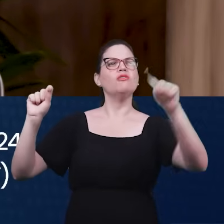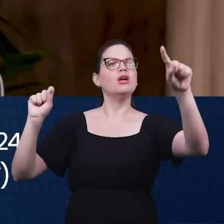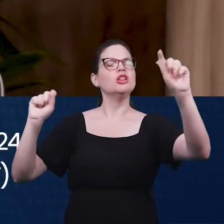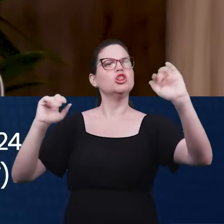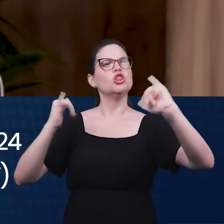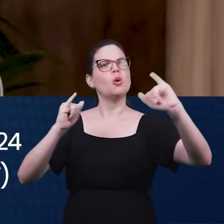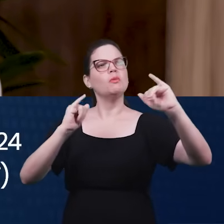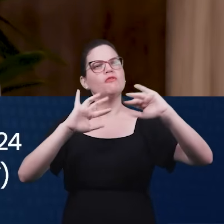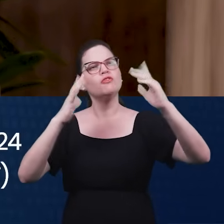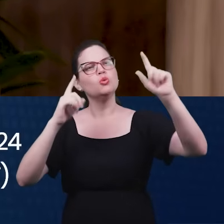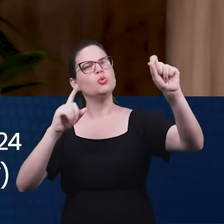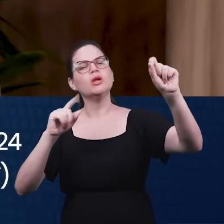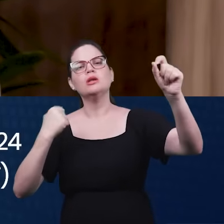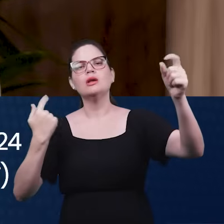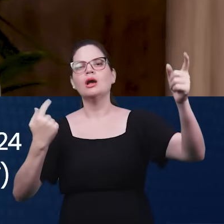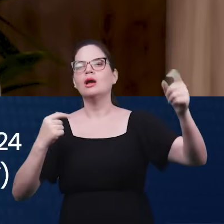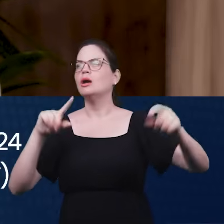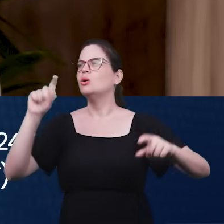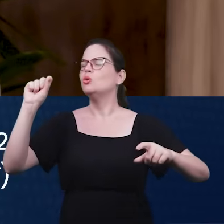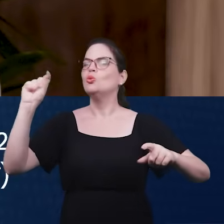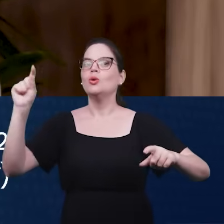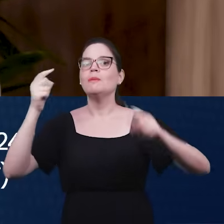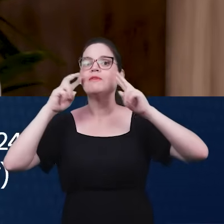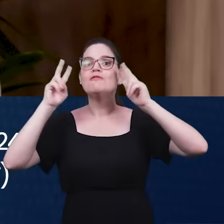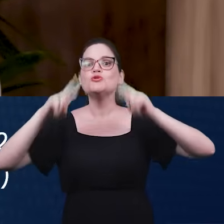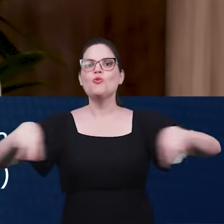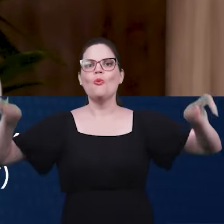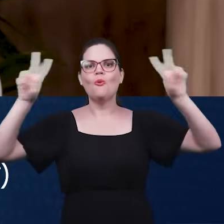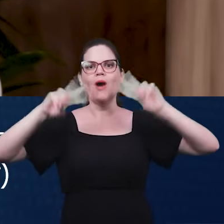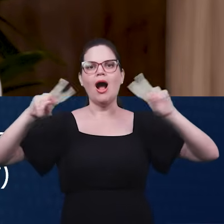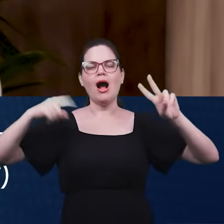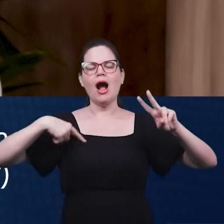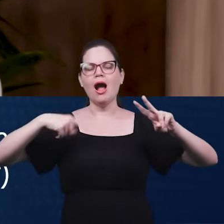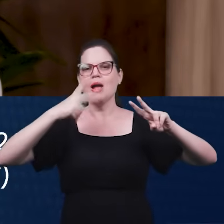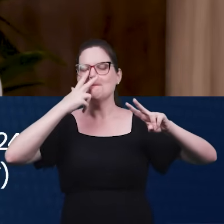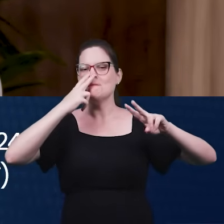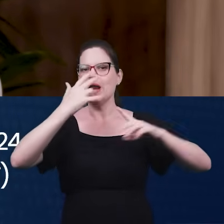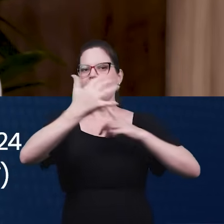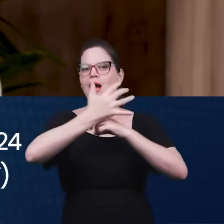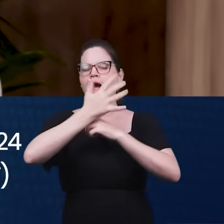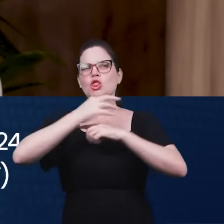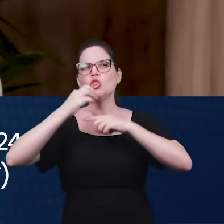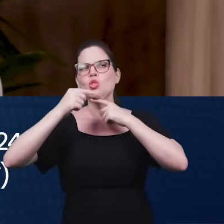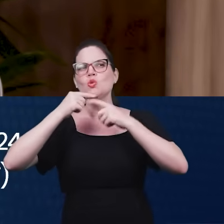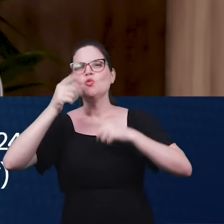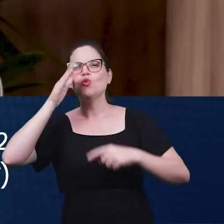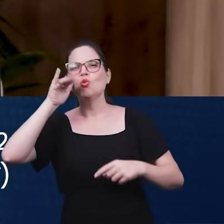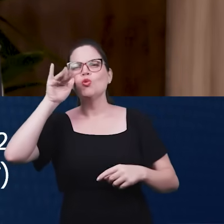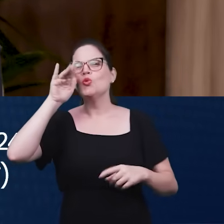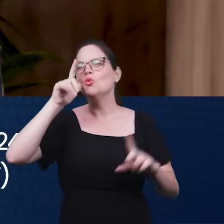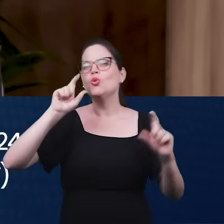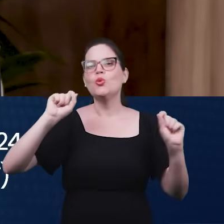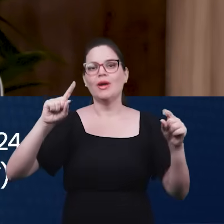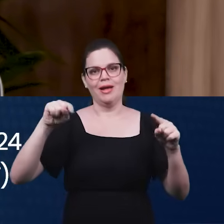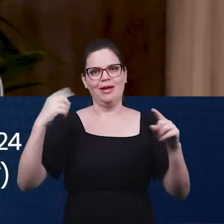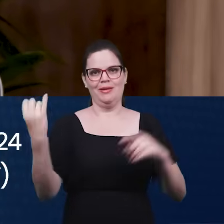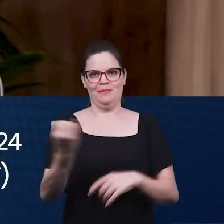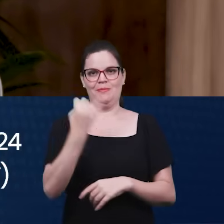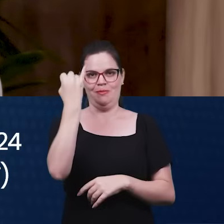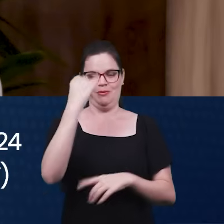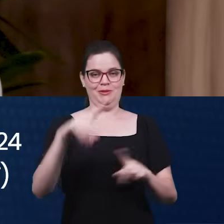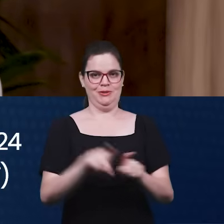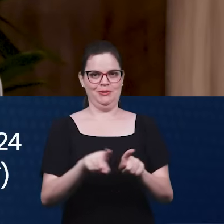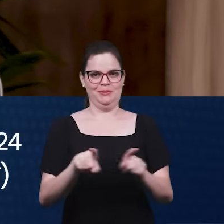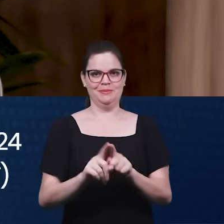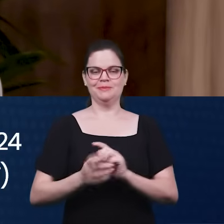isso? Então, isso é muito importante, porque o ser humano é muito visual, né? Então, ter essas faixas também é muito importante. Um